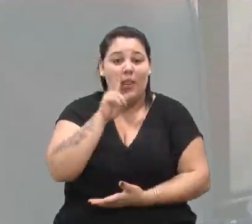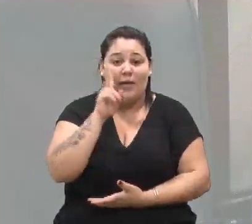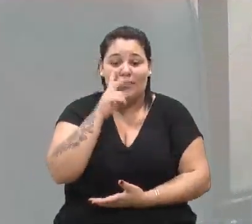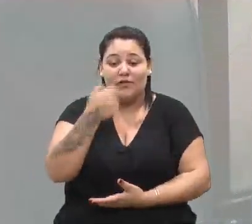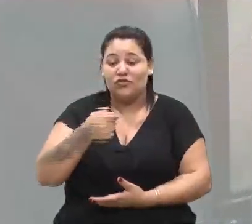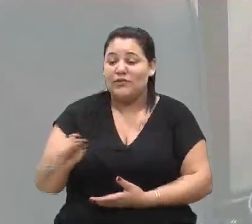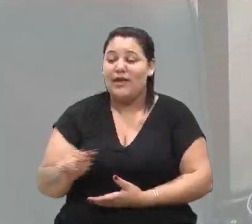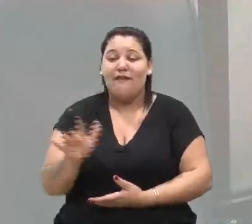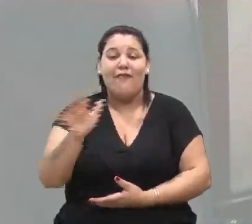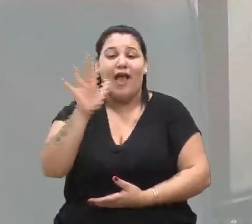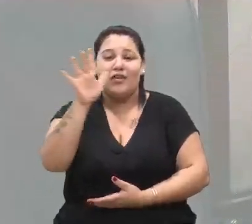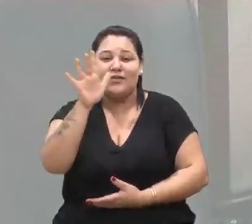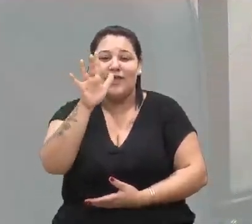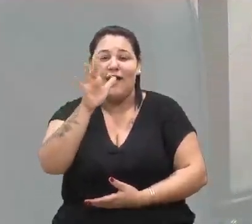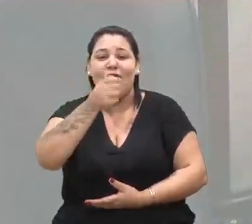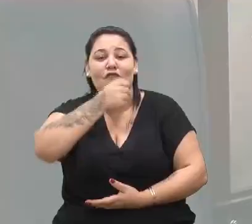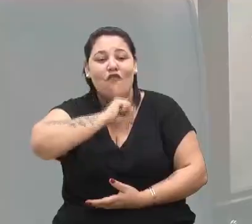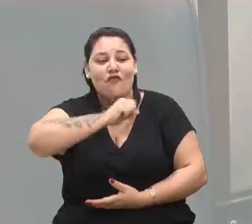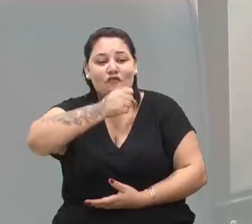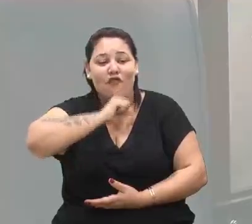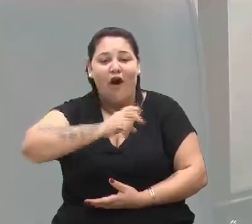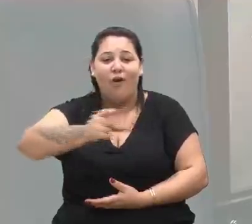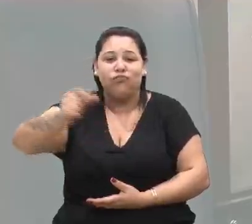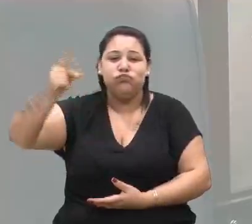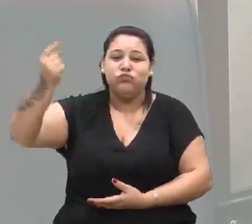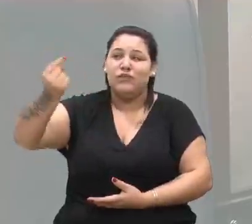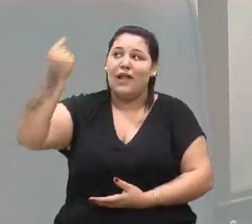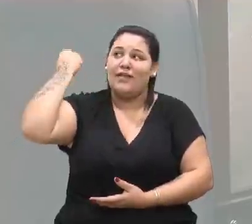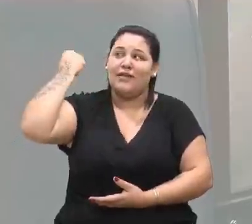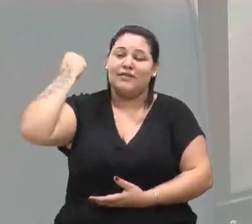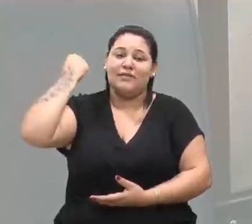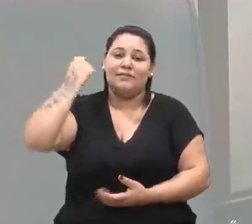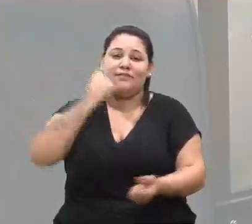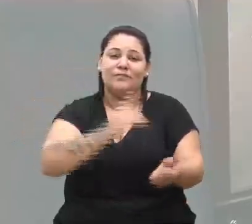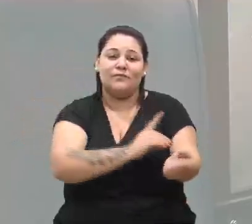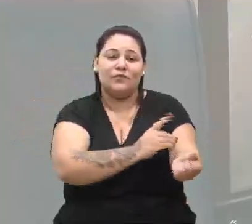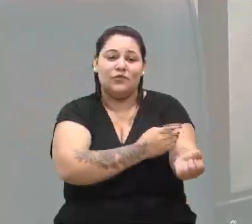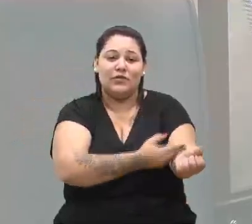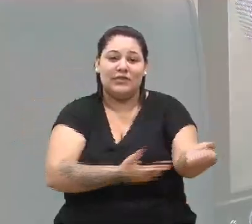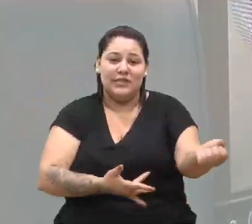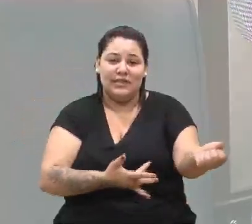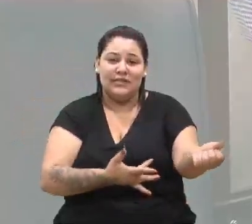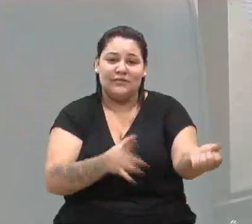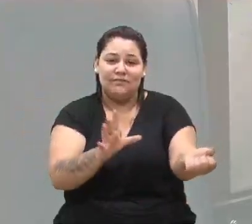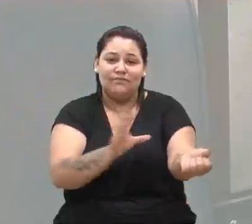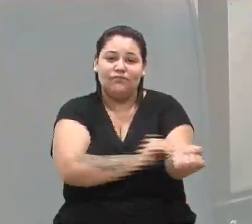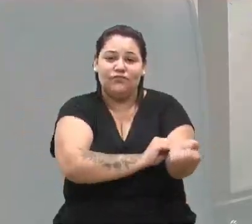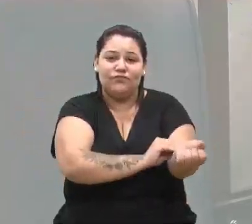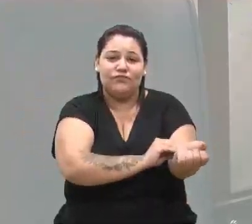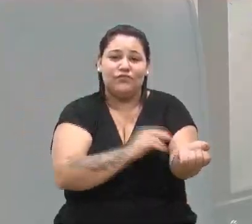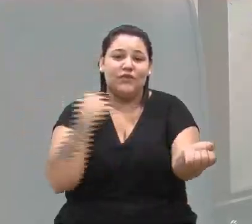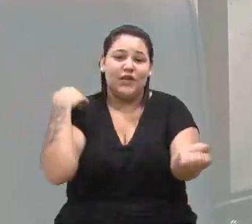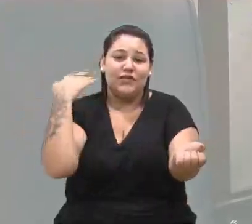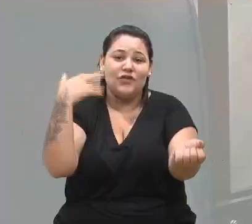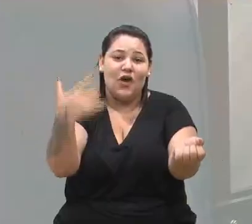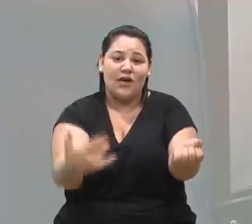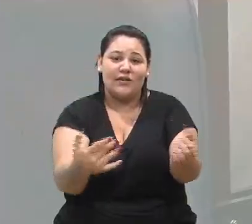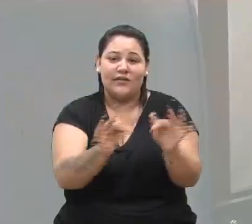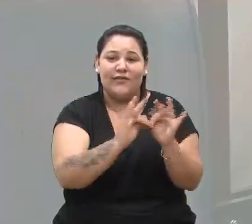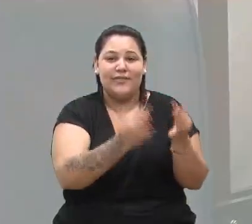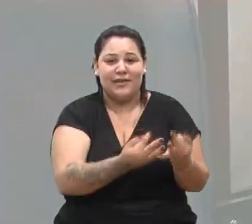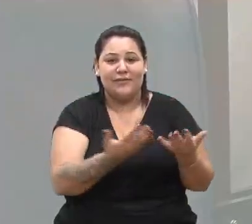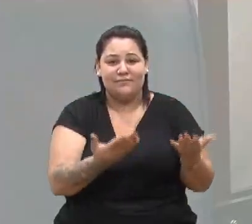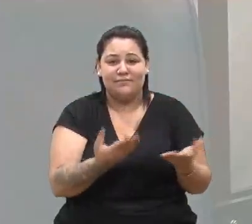valorizar os avós, os bisavós, o DNA da nossa história familiar, como o senhor comentou hoje pela manhã